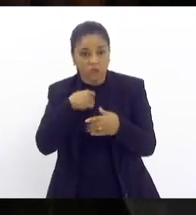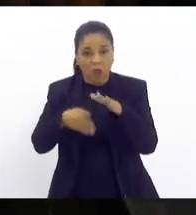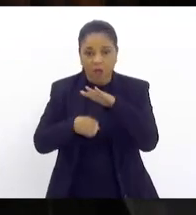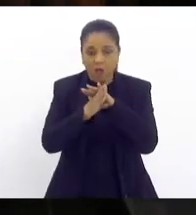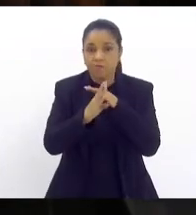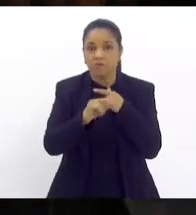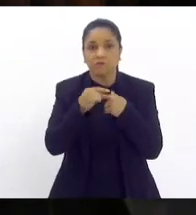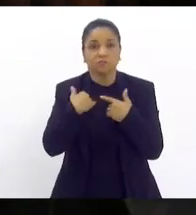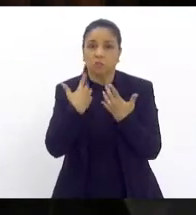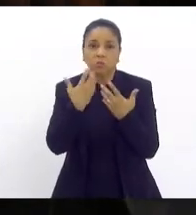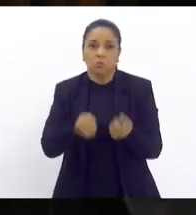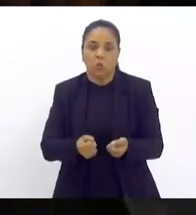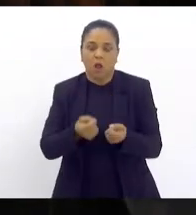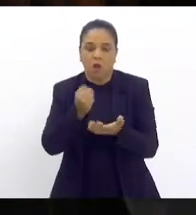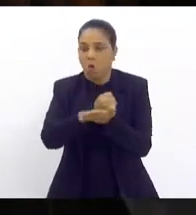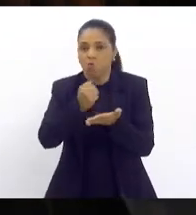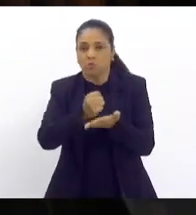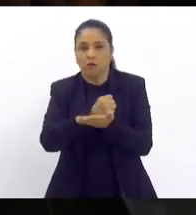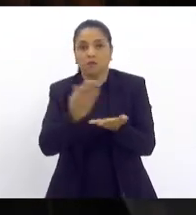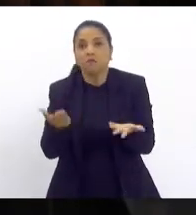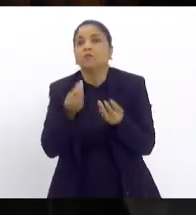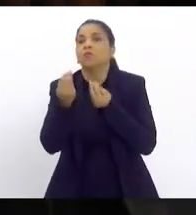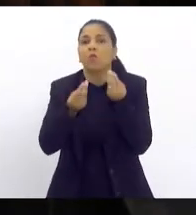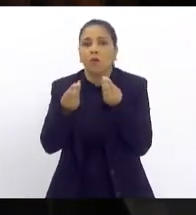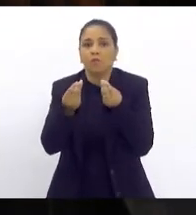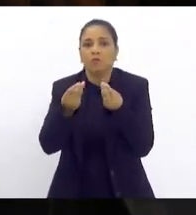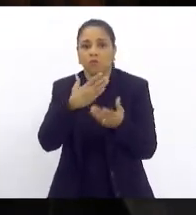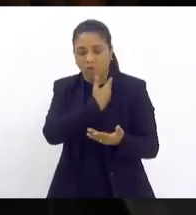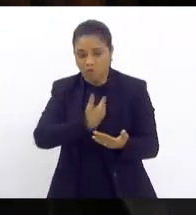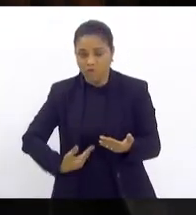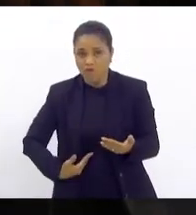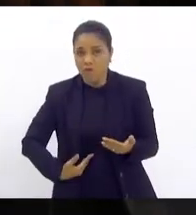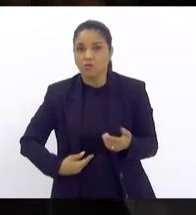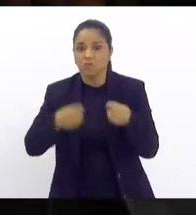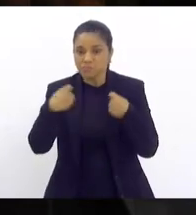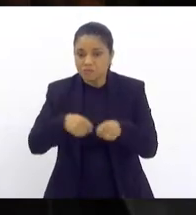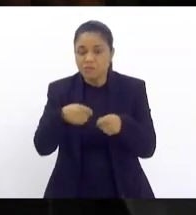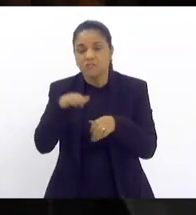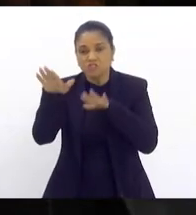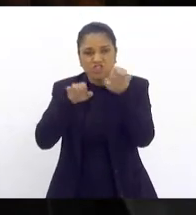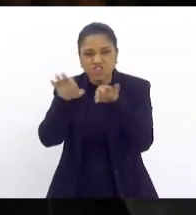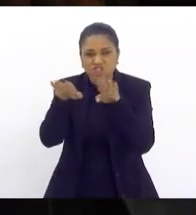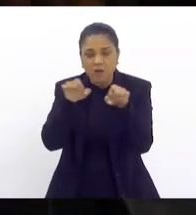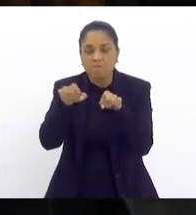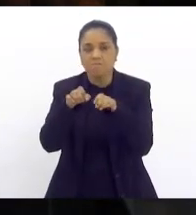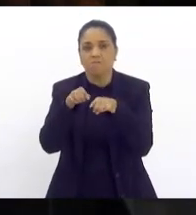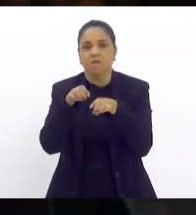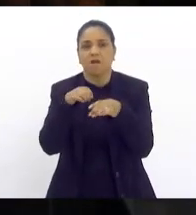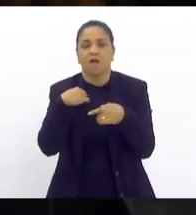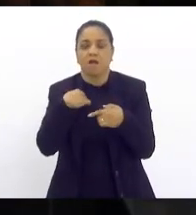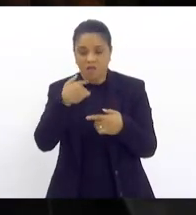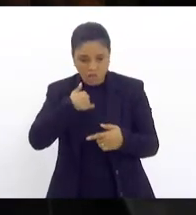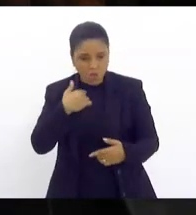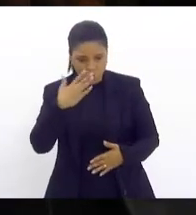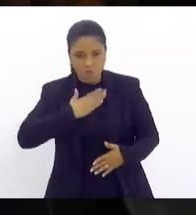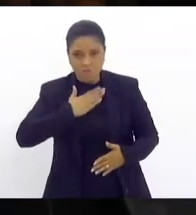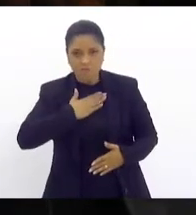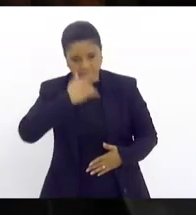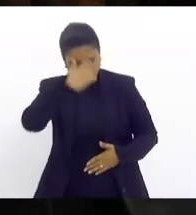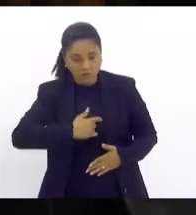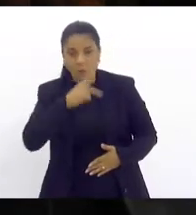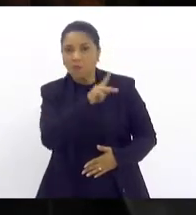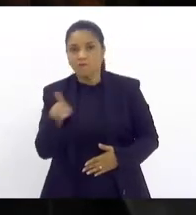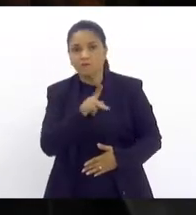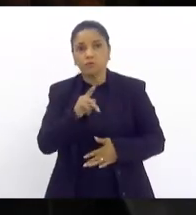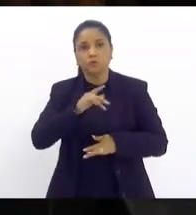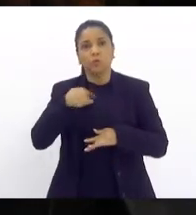entre o ministério público e o governo para convocar profissionais de educação Eu sou professor só com